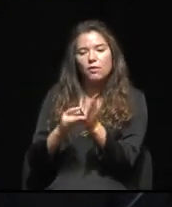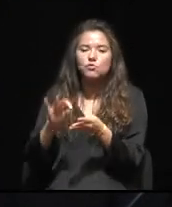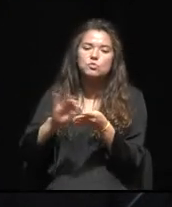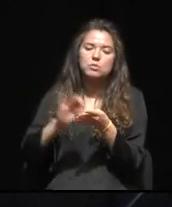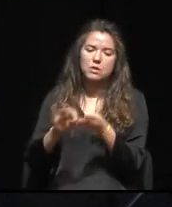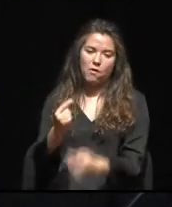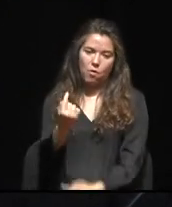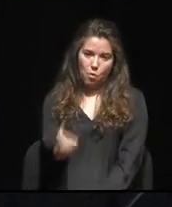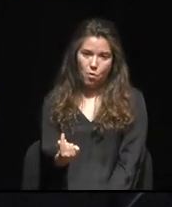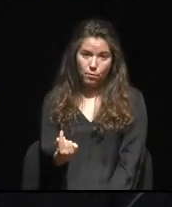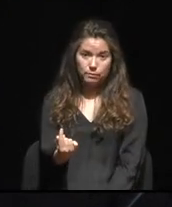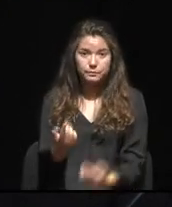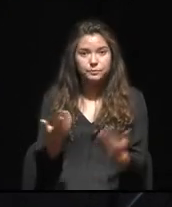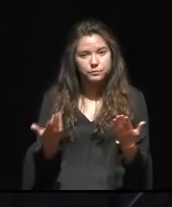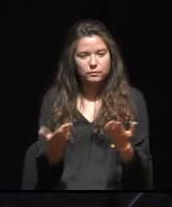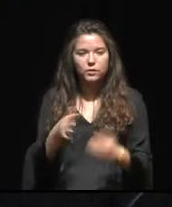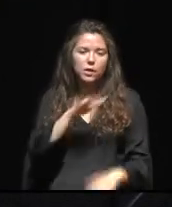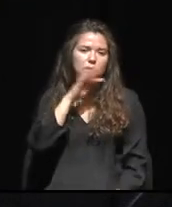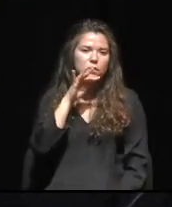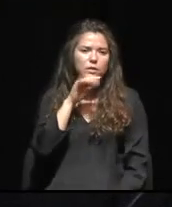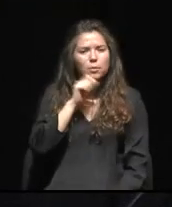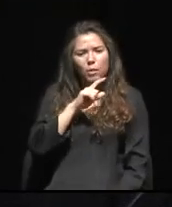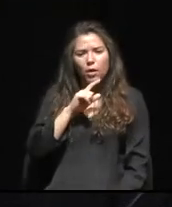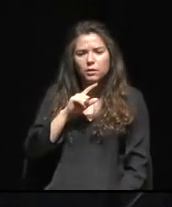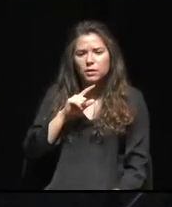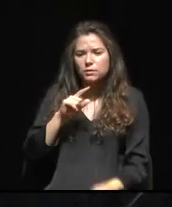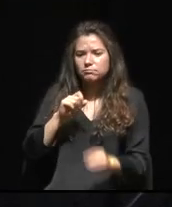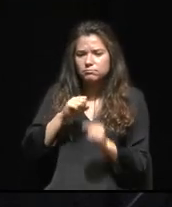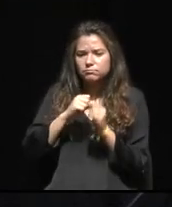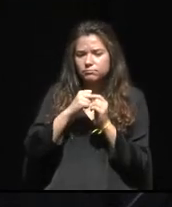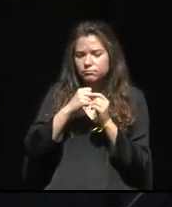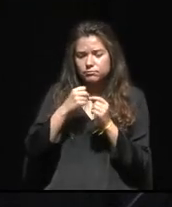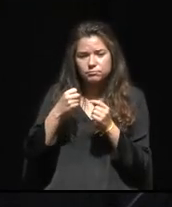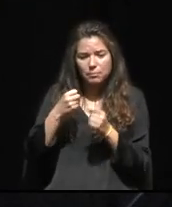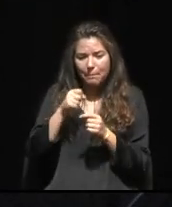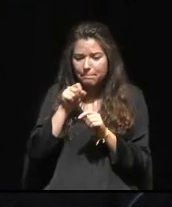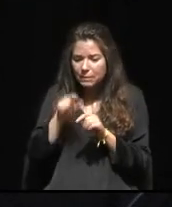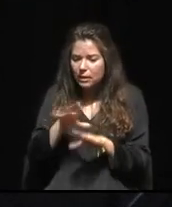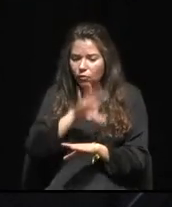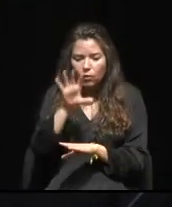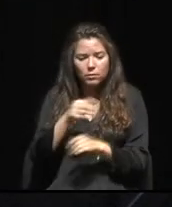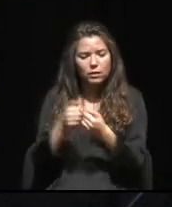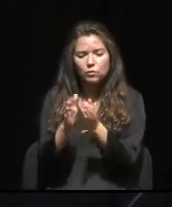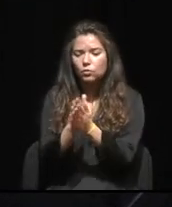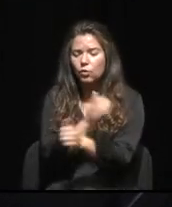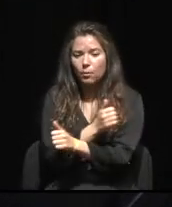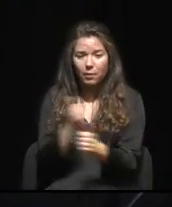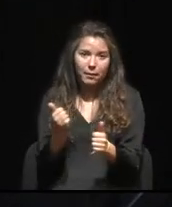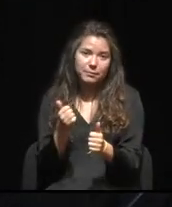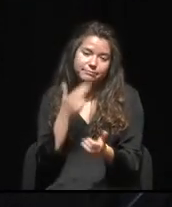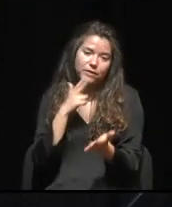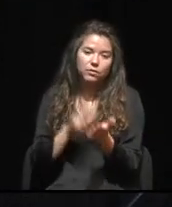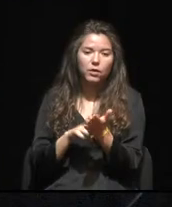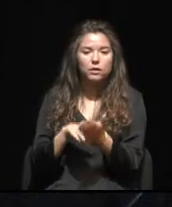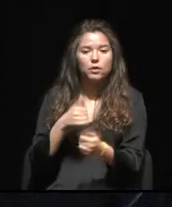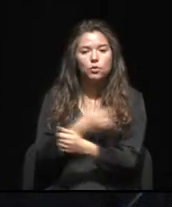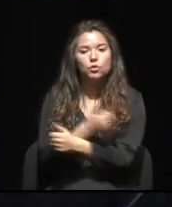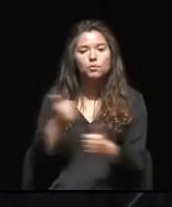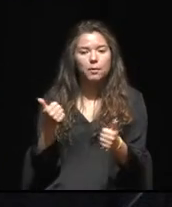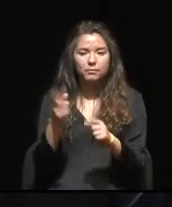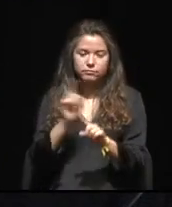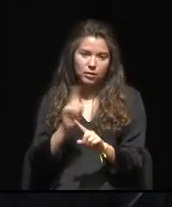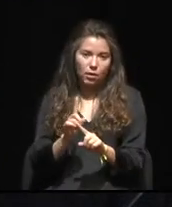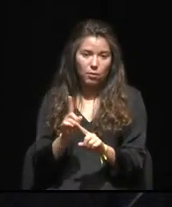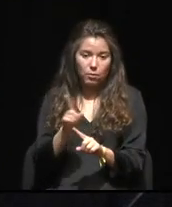livro ou seja as famílias podem ser de mil formas e está tudo bem mas na verdade não está tudo bem nós continuamos